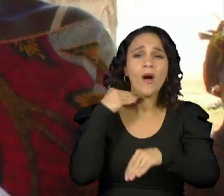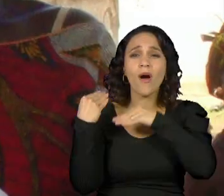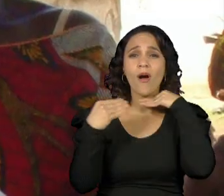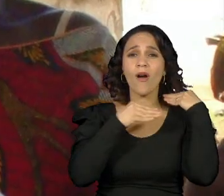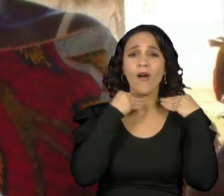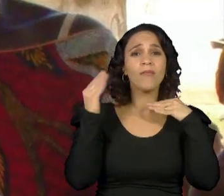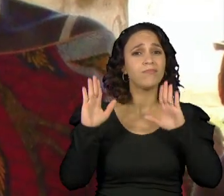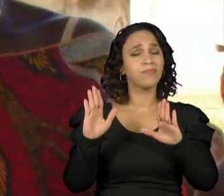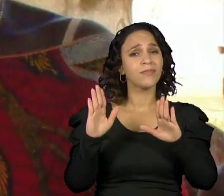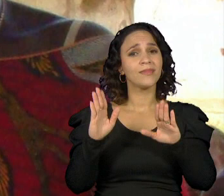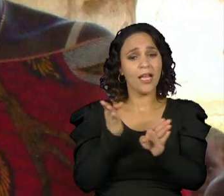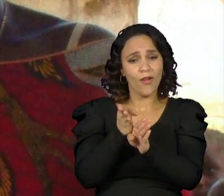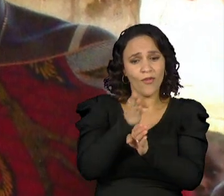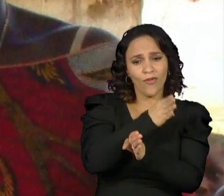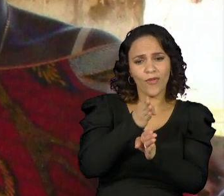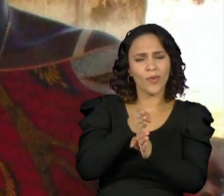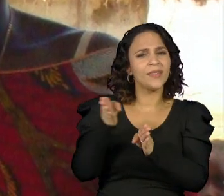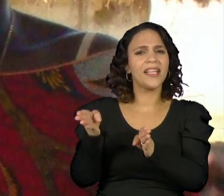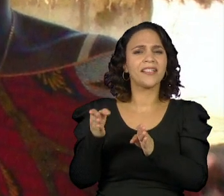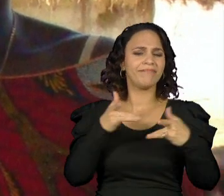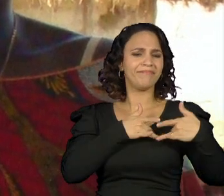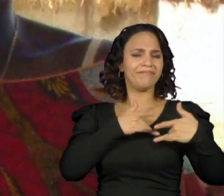limites à solidariedade.